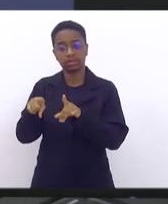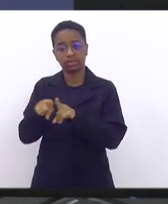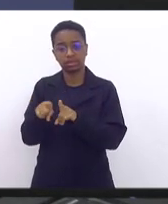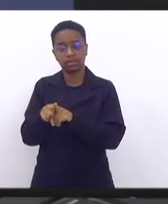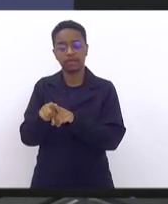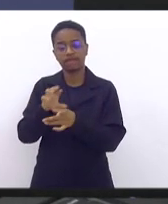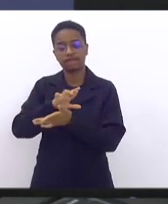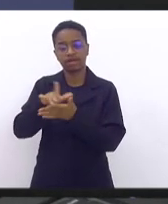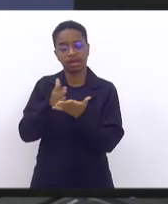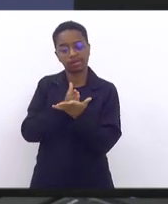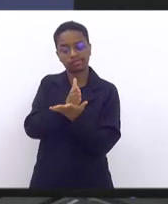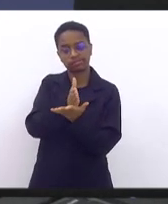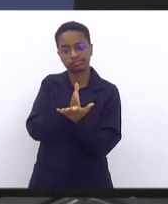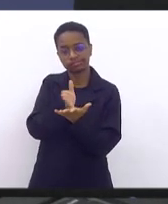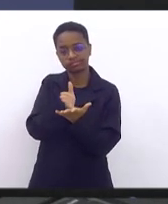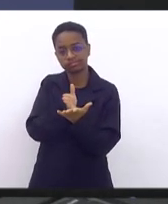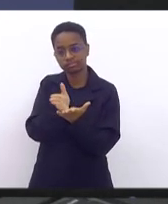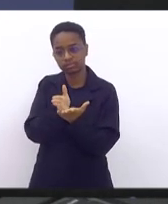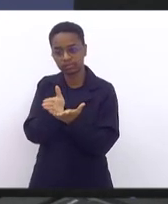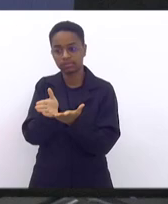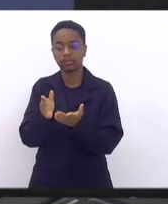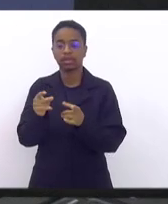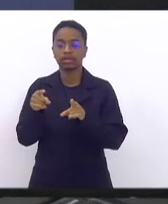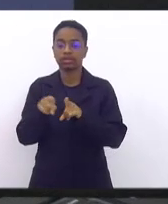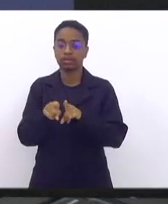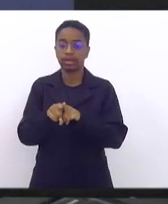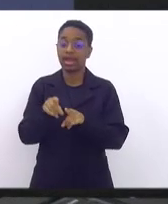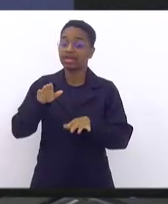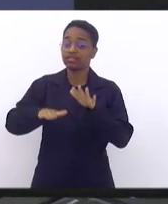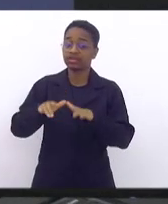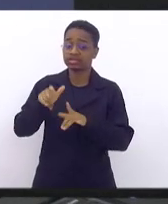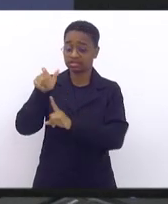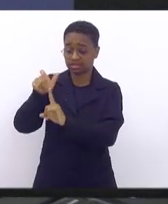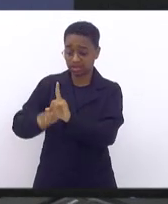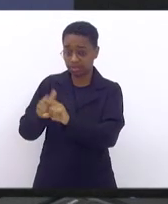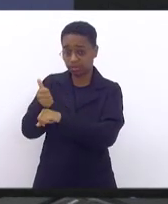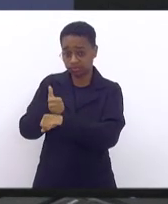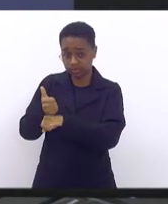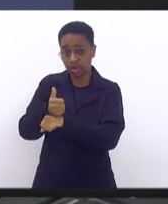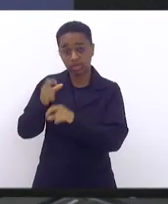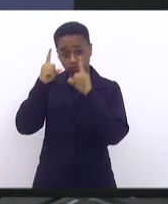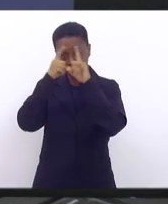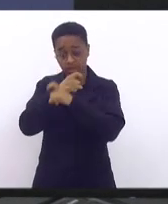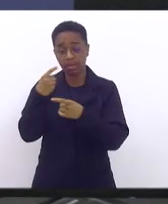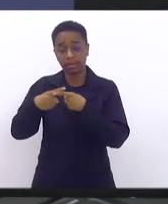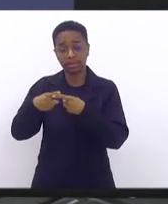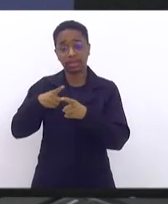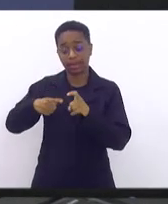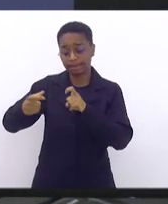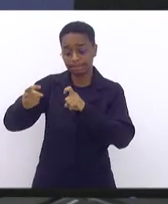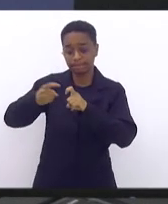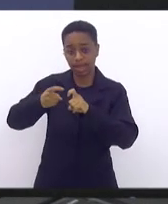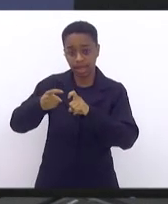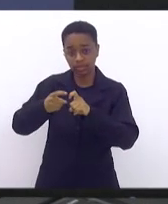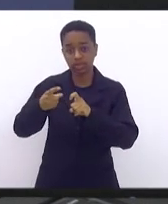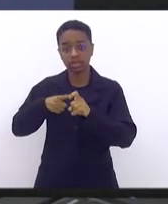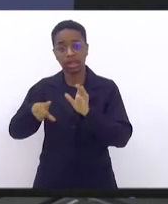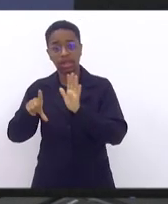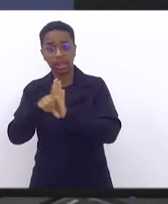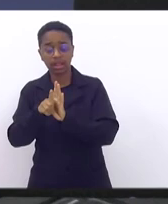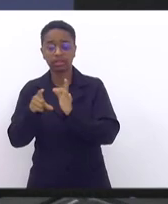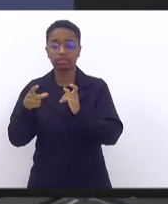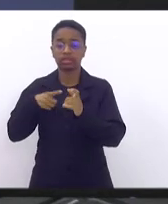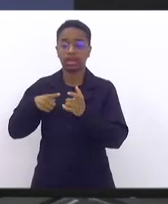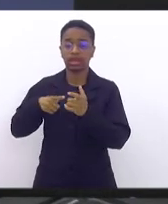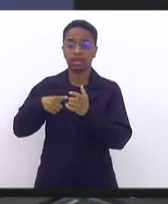vários ramos. Não é? Mesmo para um perito, às vezes, é complicado, porque tem a perícia médico-legal, que tem a perícia de